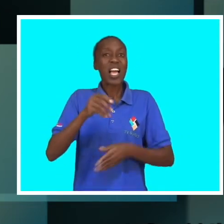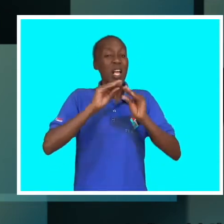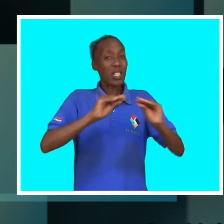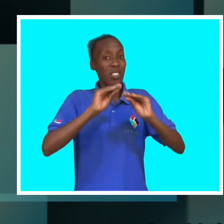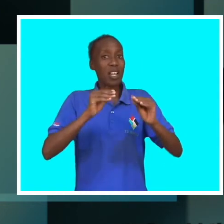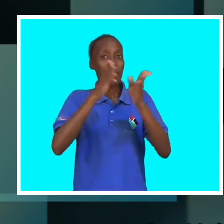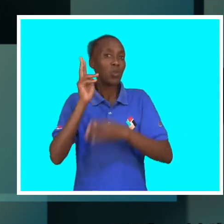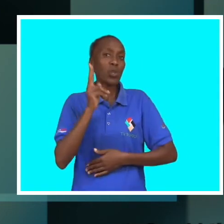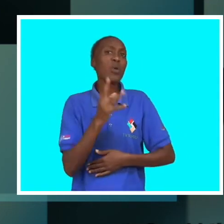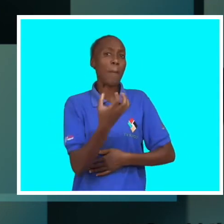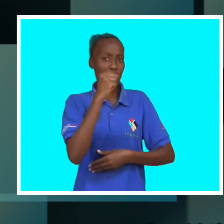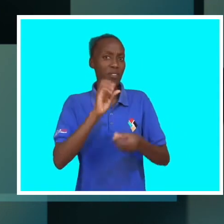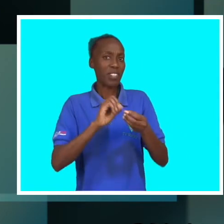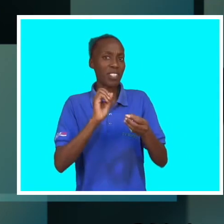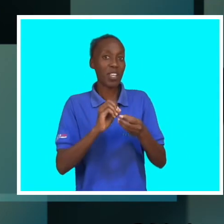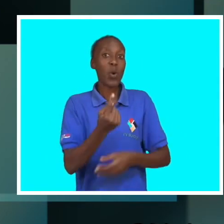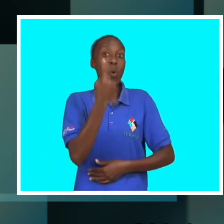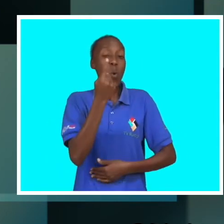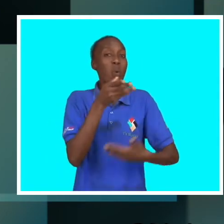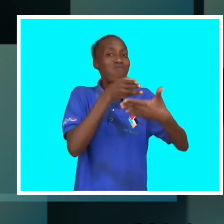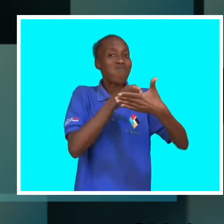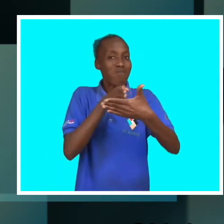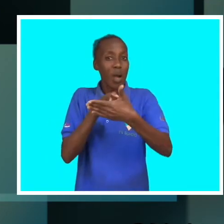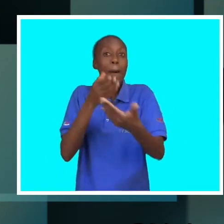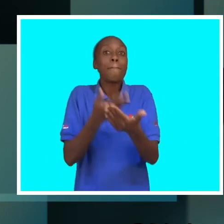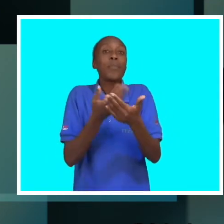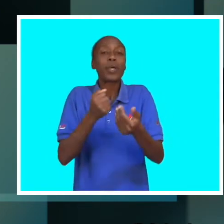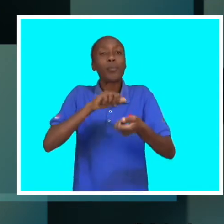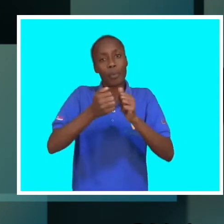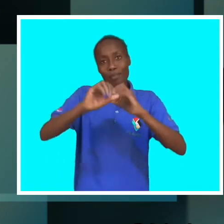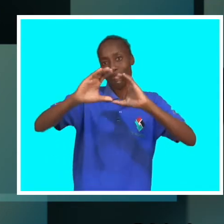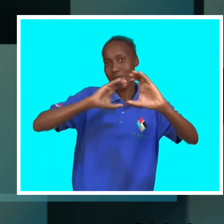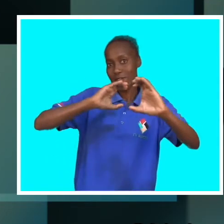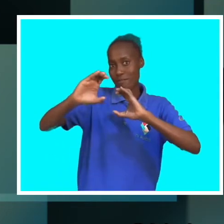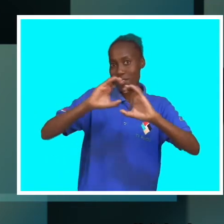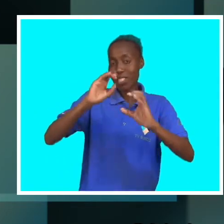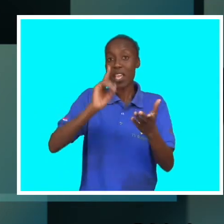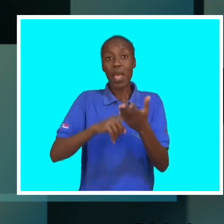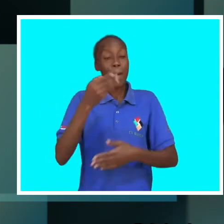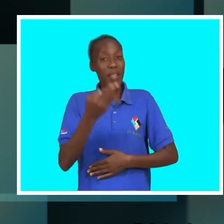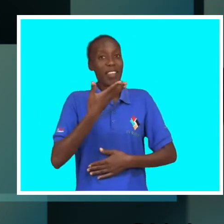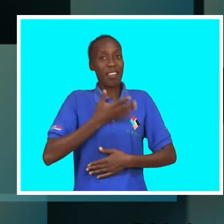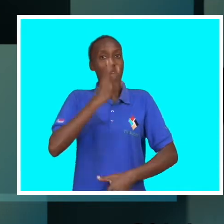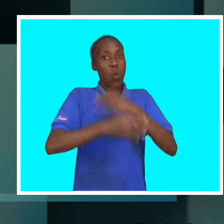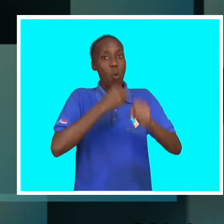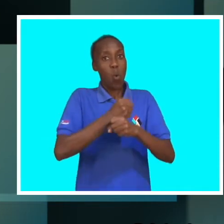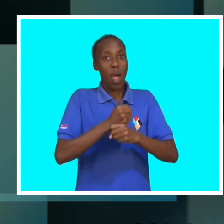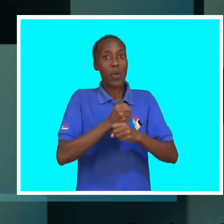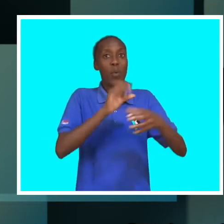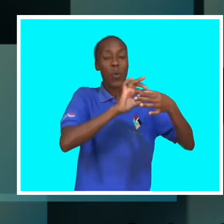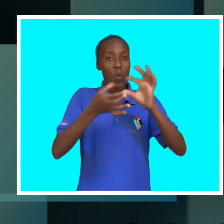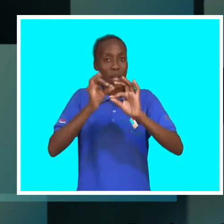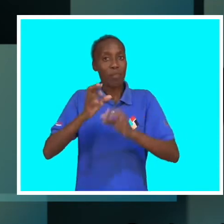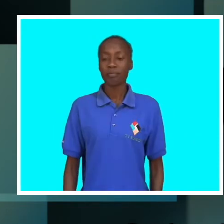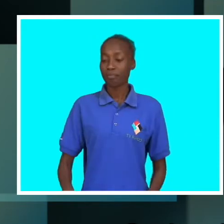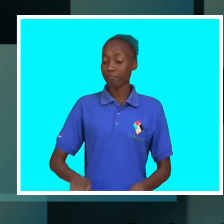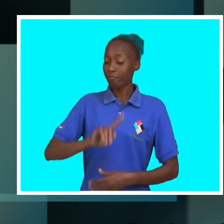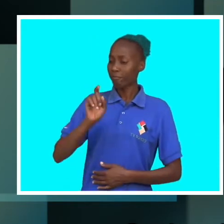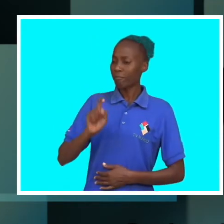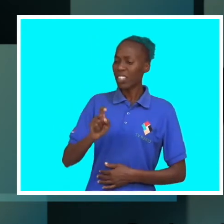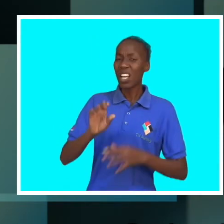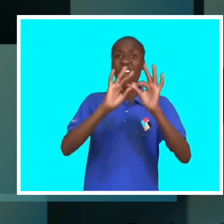surda pode fazer. O único impedimento é a comunicação. Por isso é que eles têm o ano olímpico deles. O